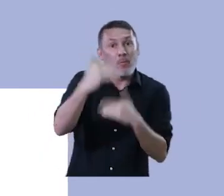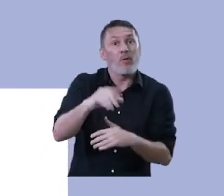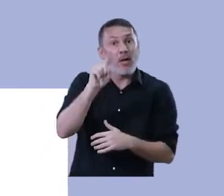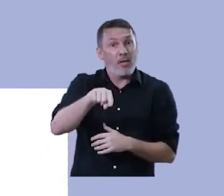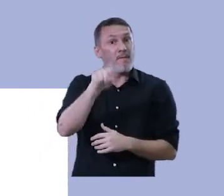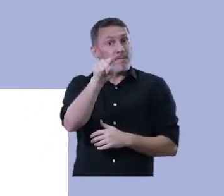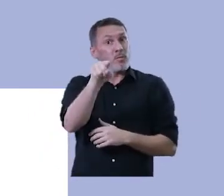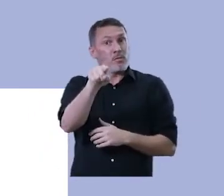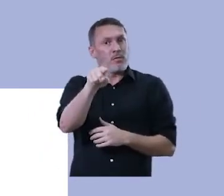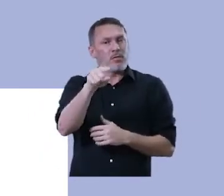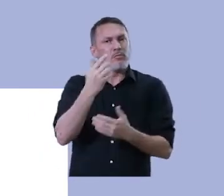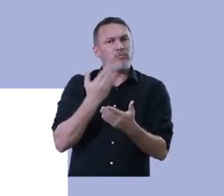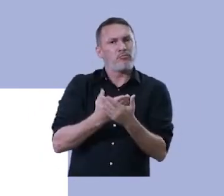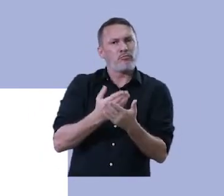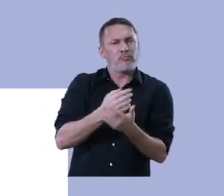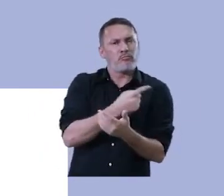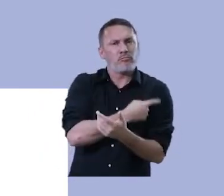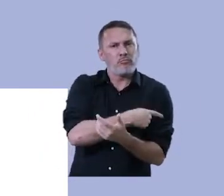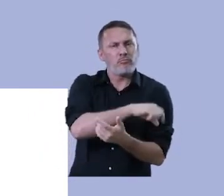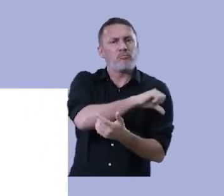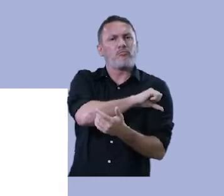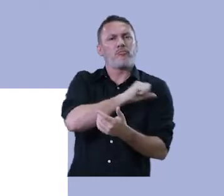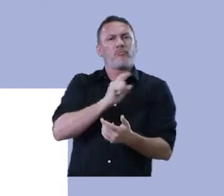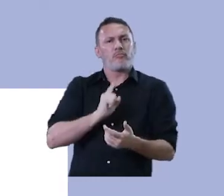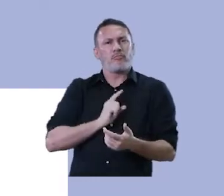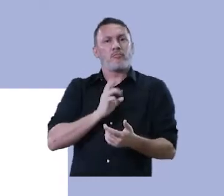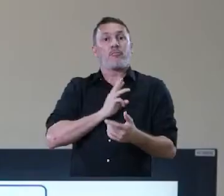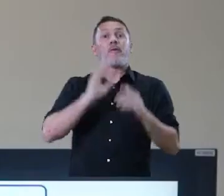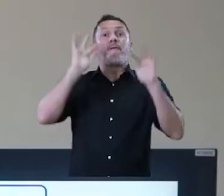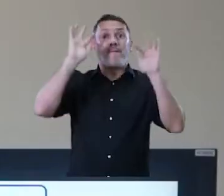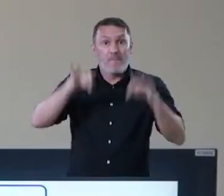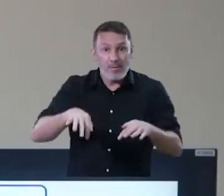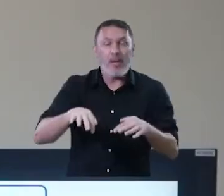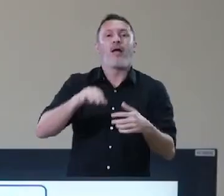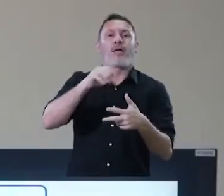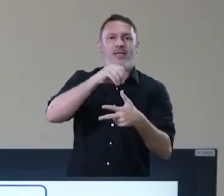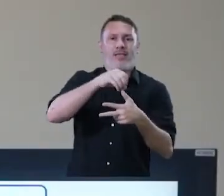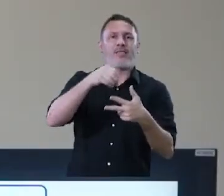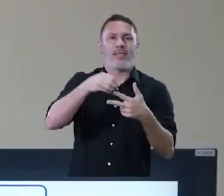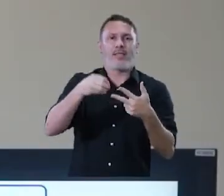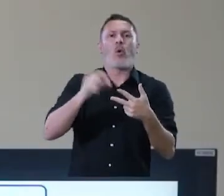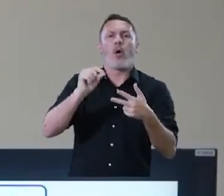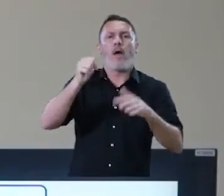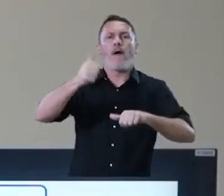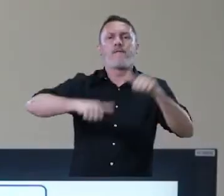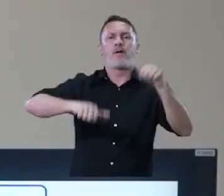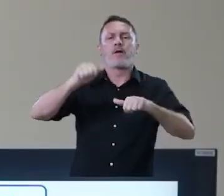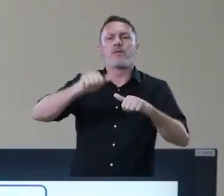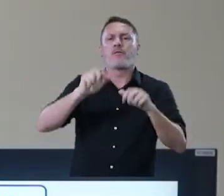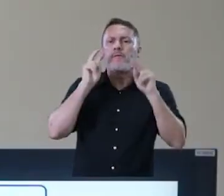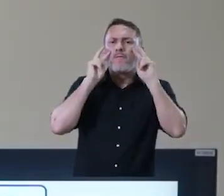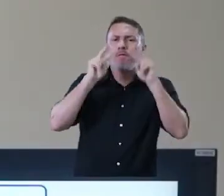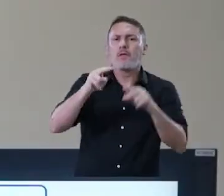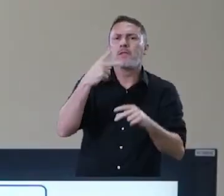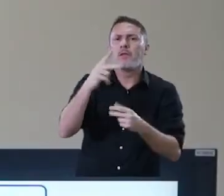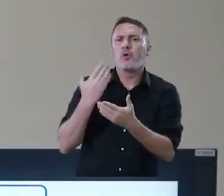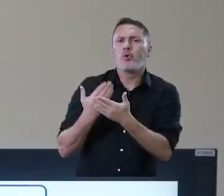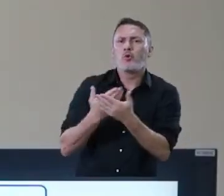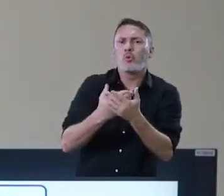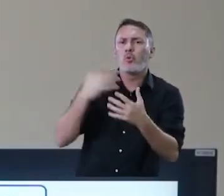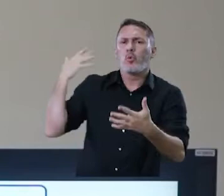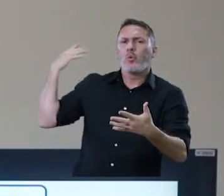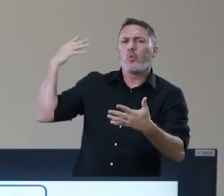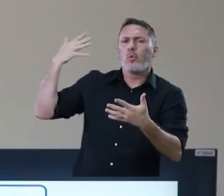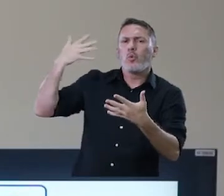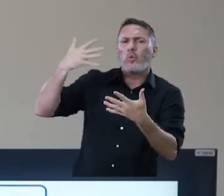por você, meu aluno, ao final da educação básica. Então, o Enem, o foco do Enem é o quê? É avaliar